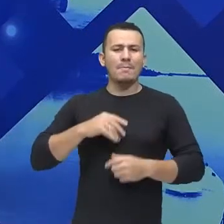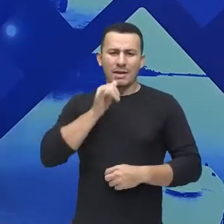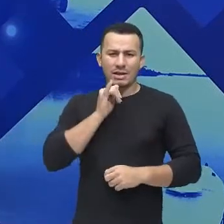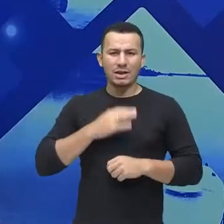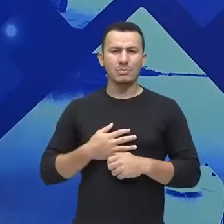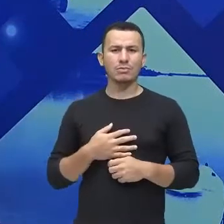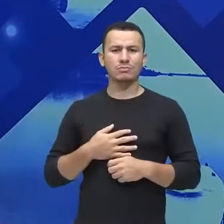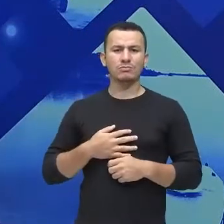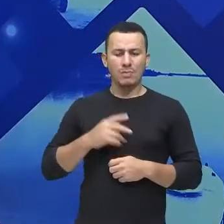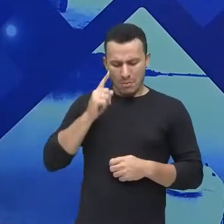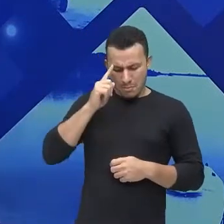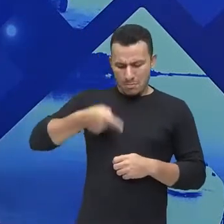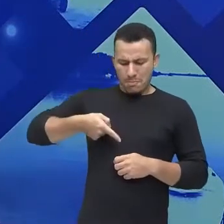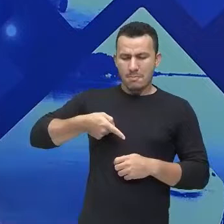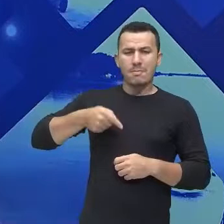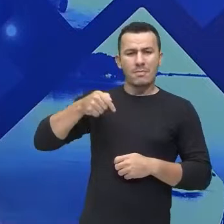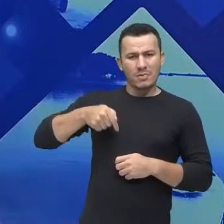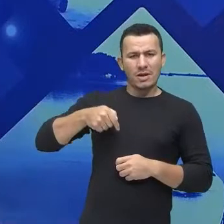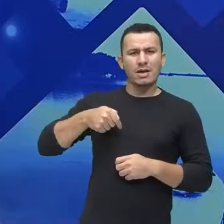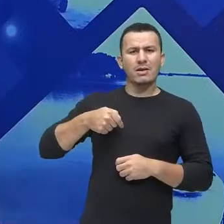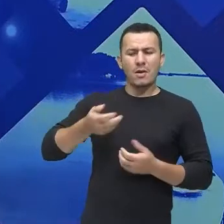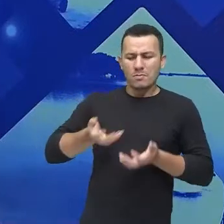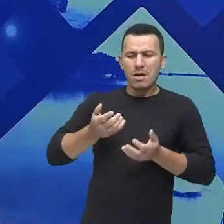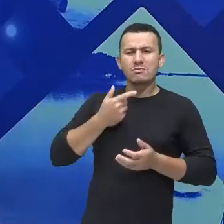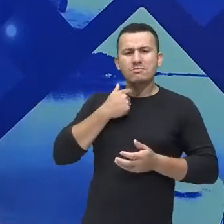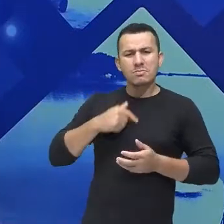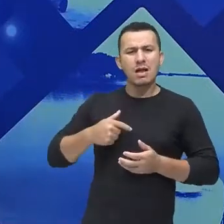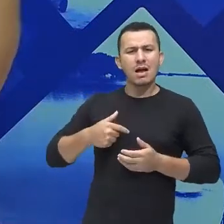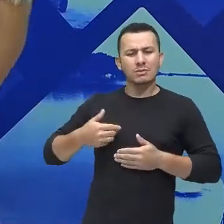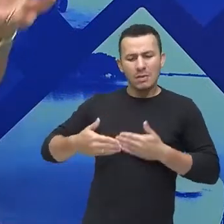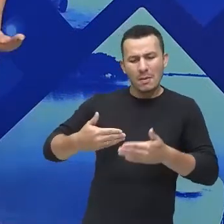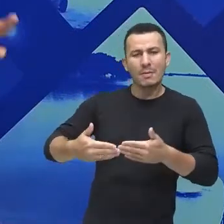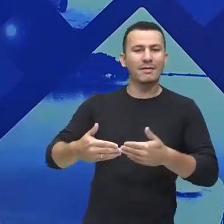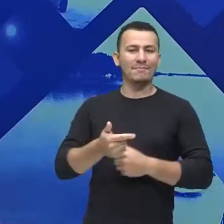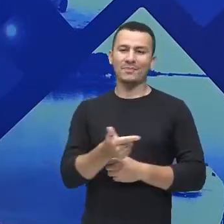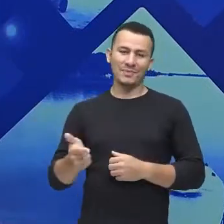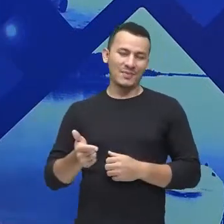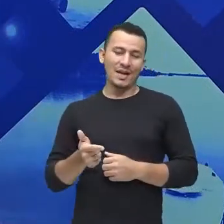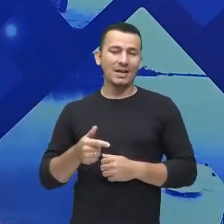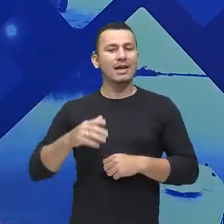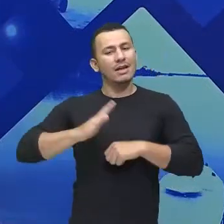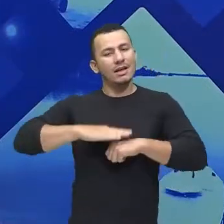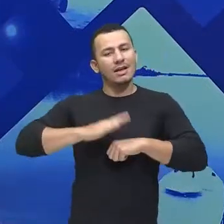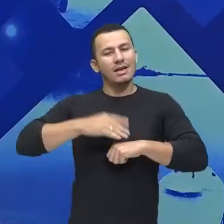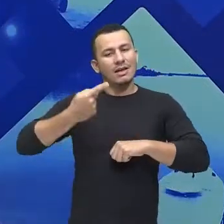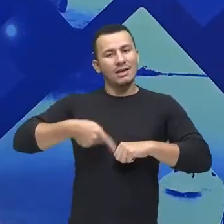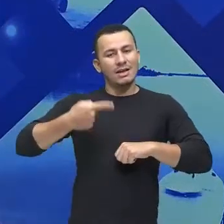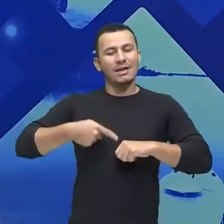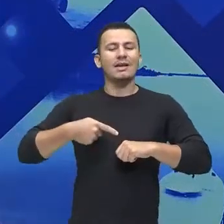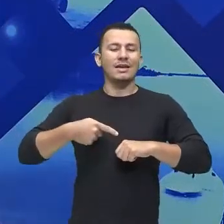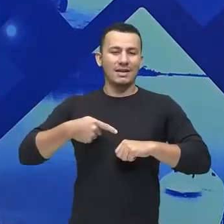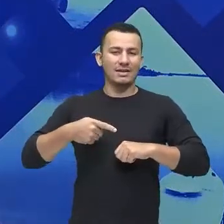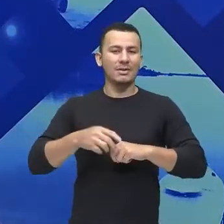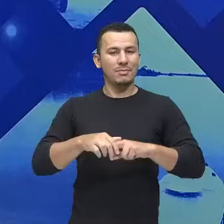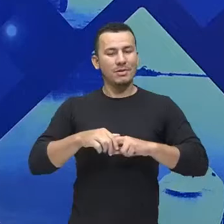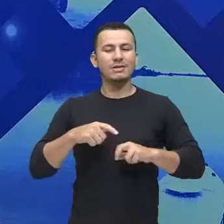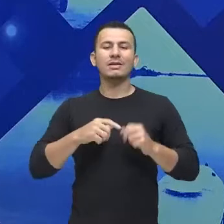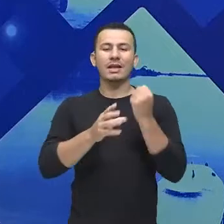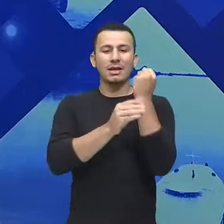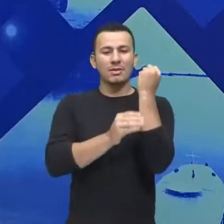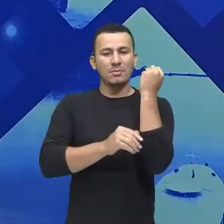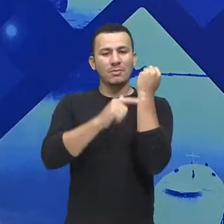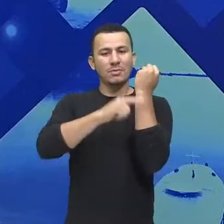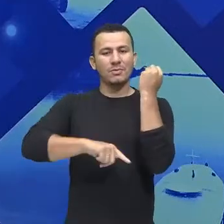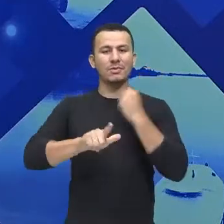meu estômago funcione agora, quero que meu intestino funcione ou que pare de funcionar, você não tem esse domínio. Eles são constituídos por músculos